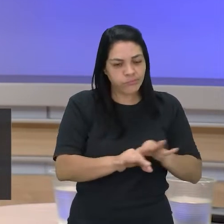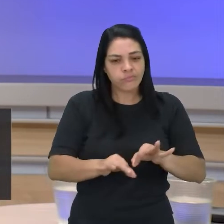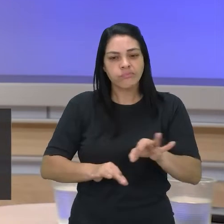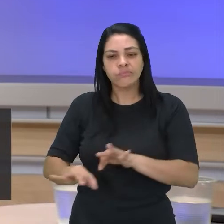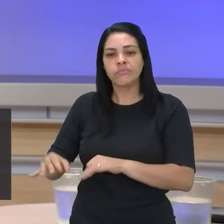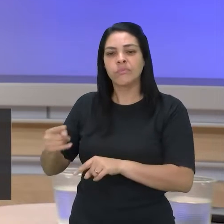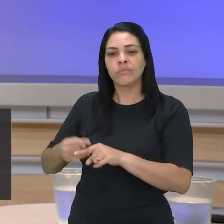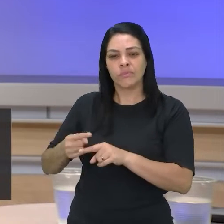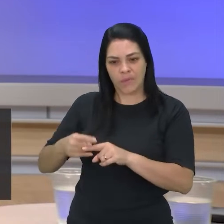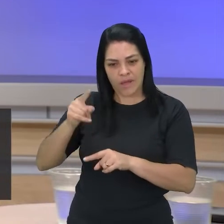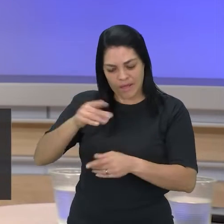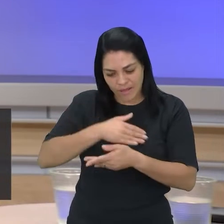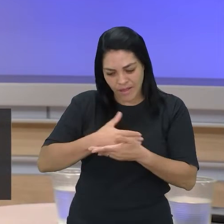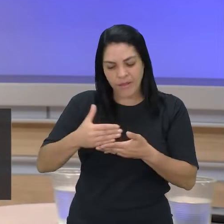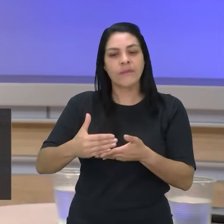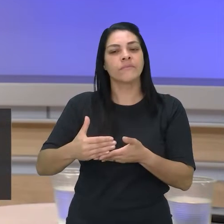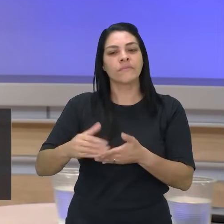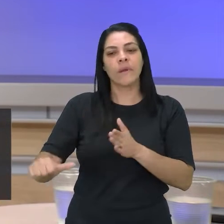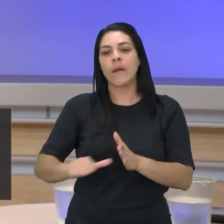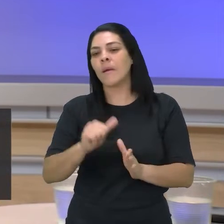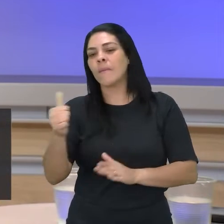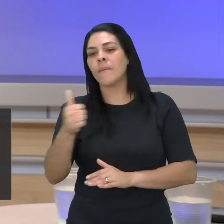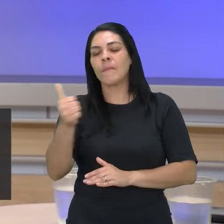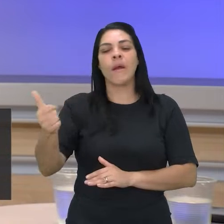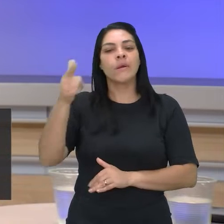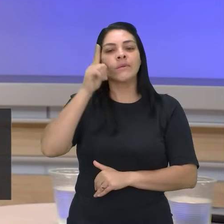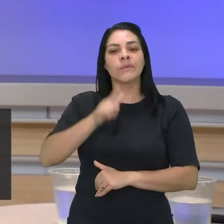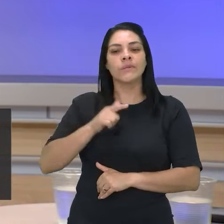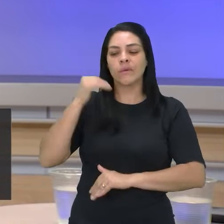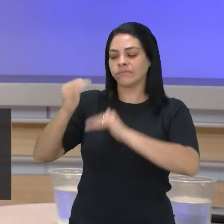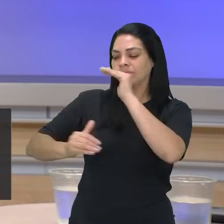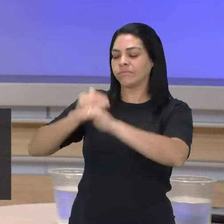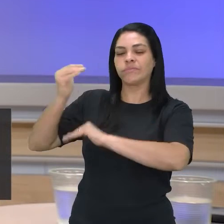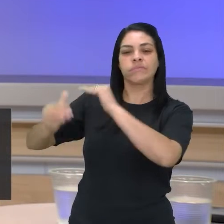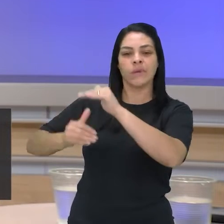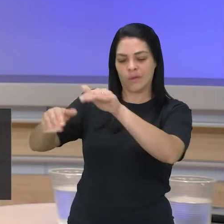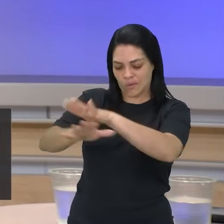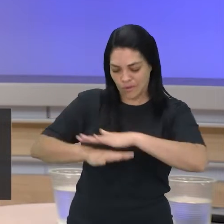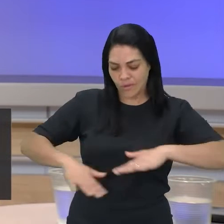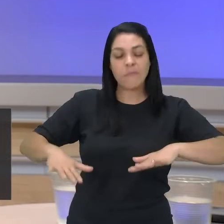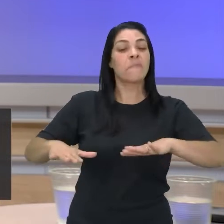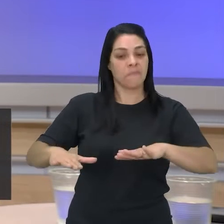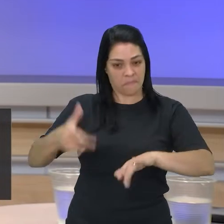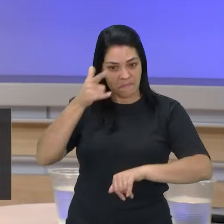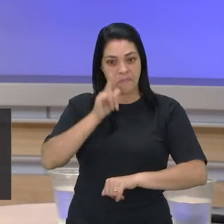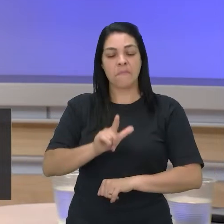espécie pioneira, né? Então é uma das primeiras que consegue crescer nesses ambientes degradados.